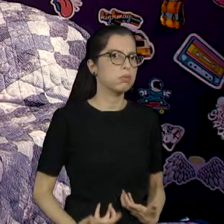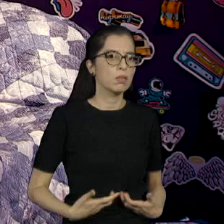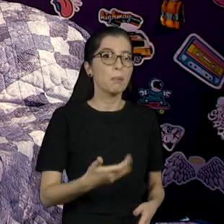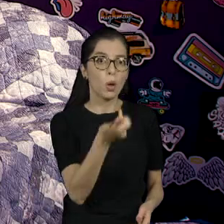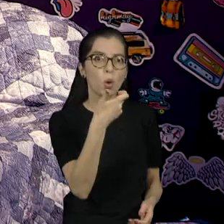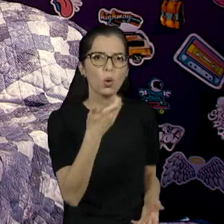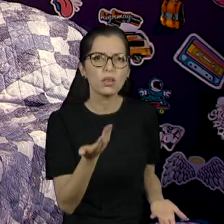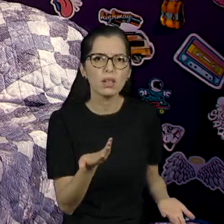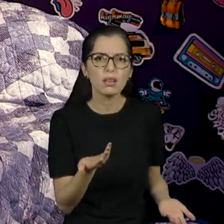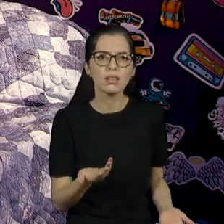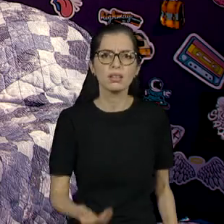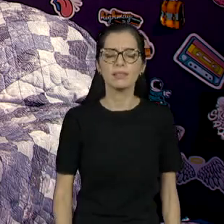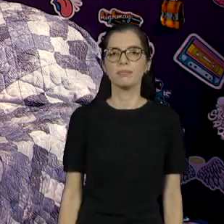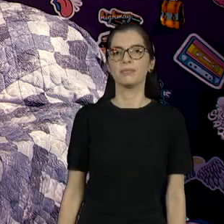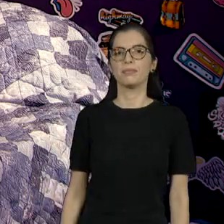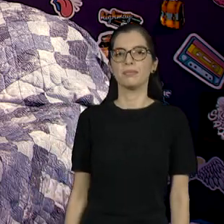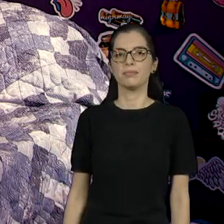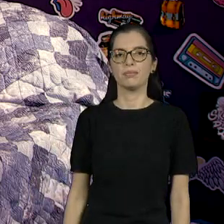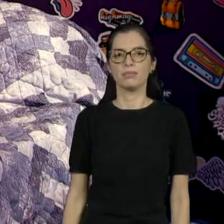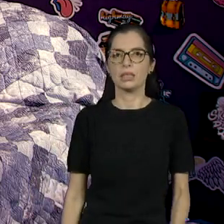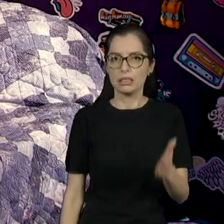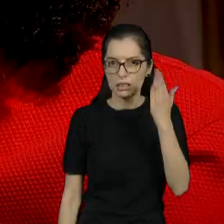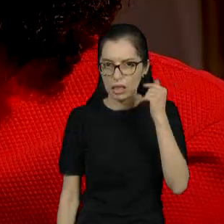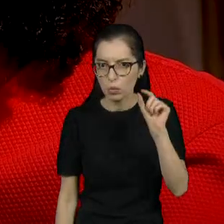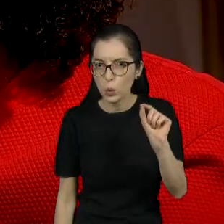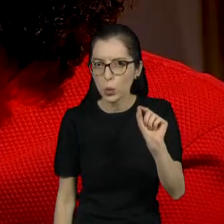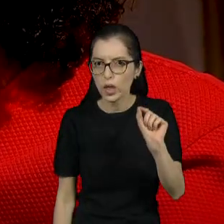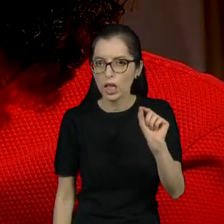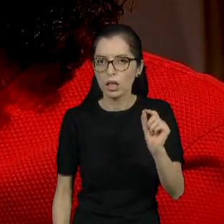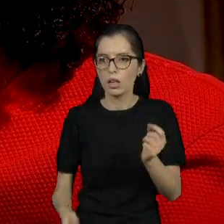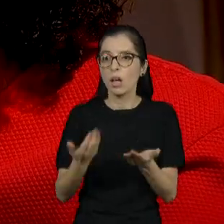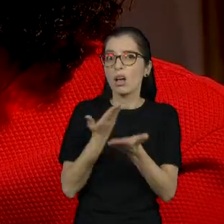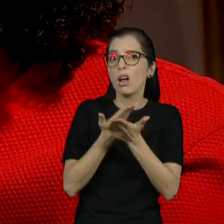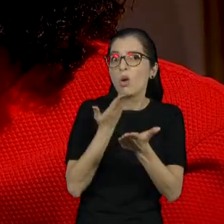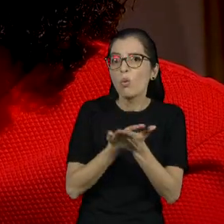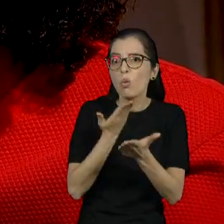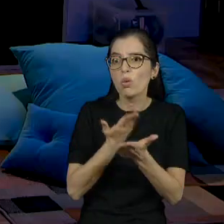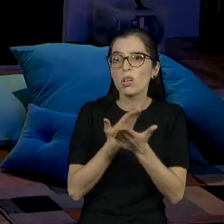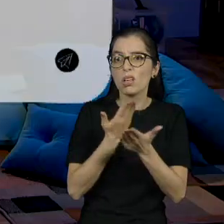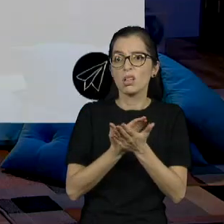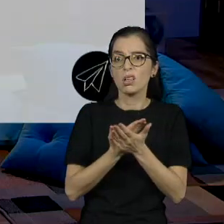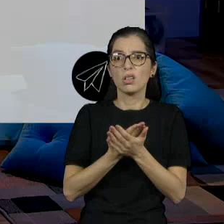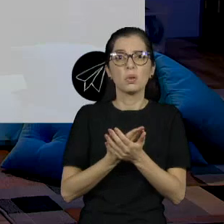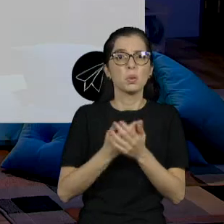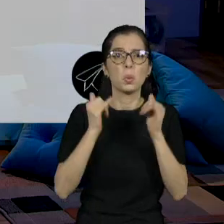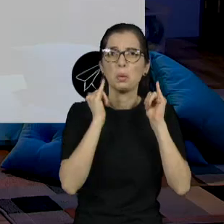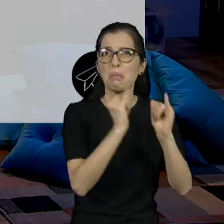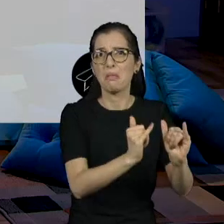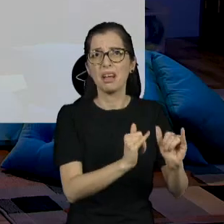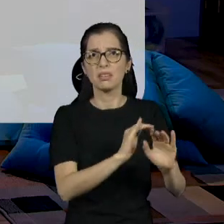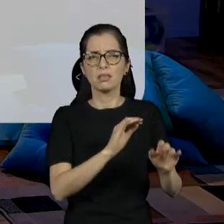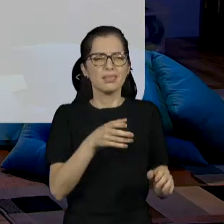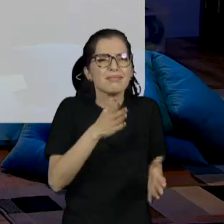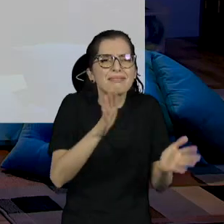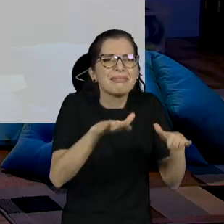Já soube. Aula tripla nunca mais.